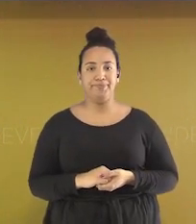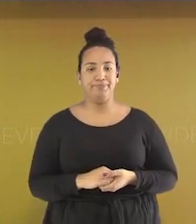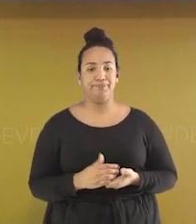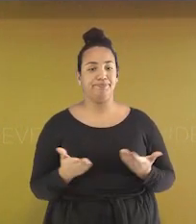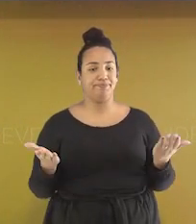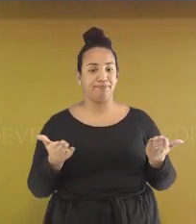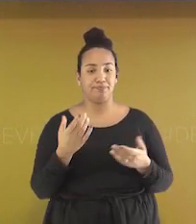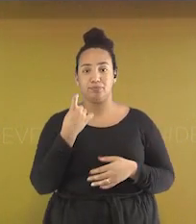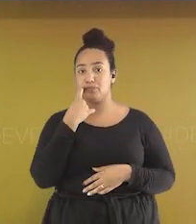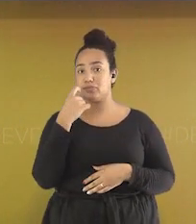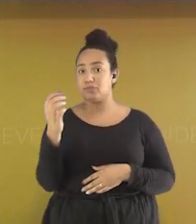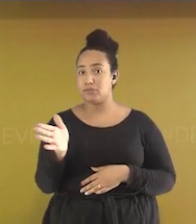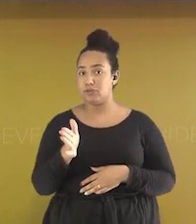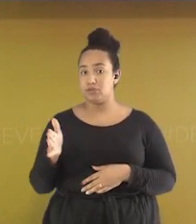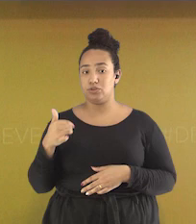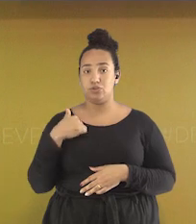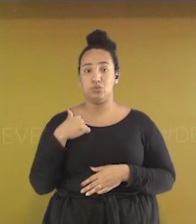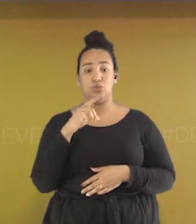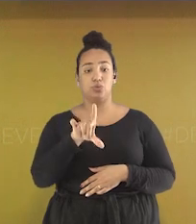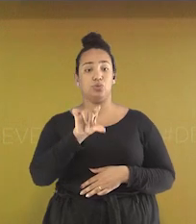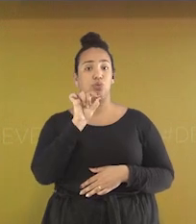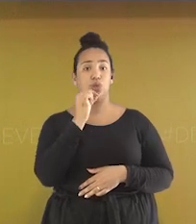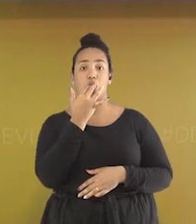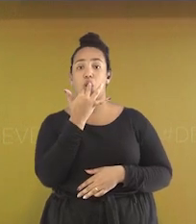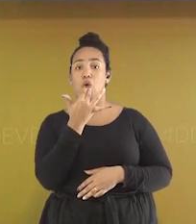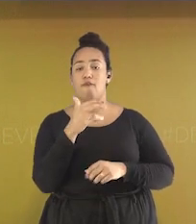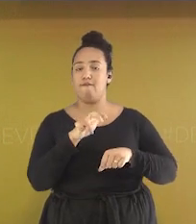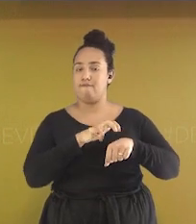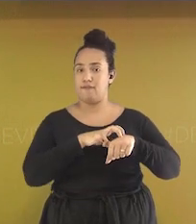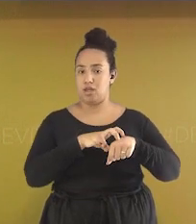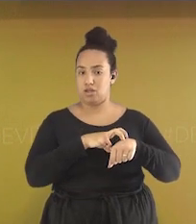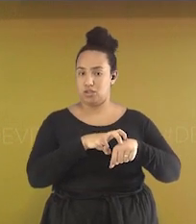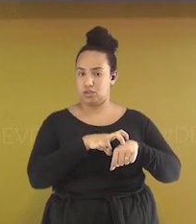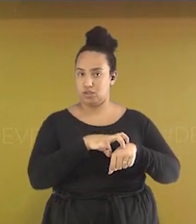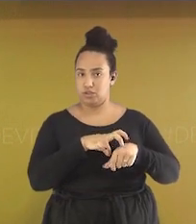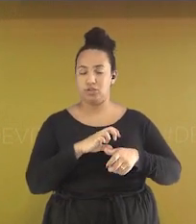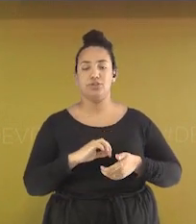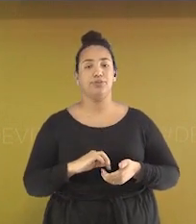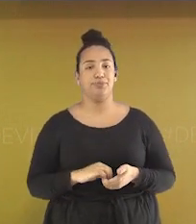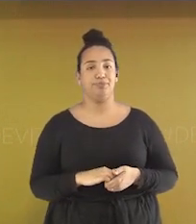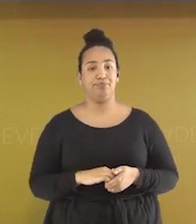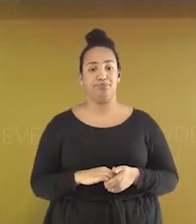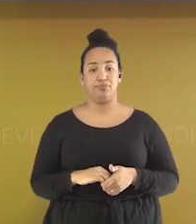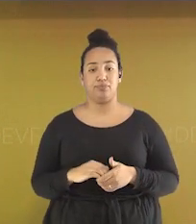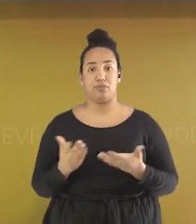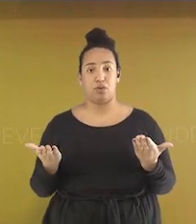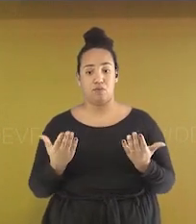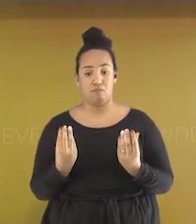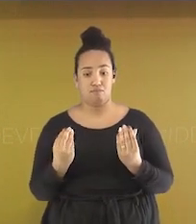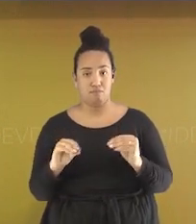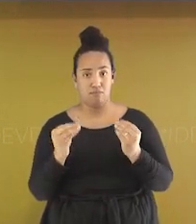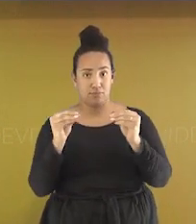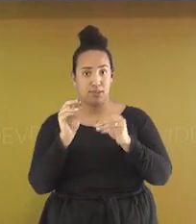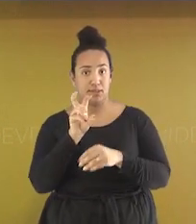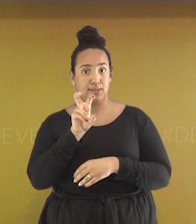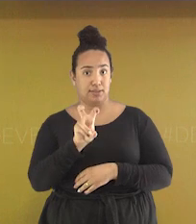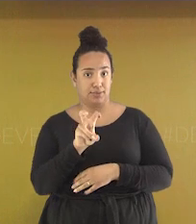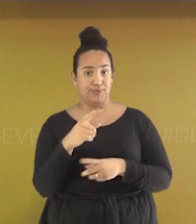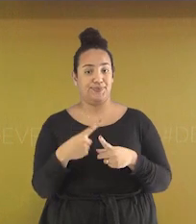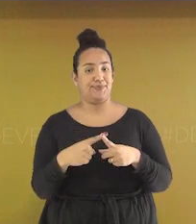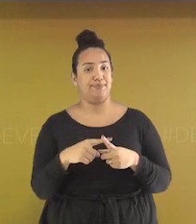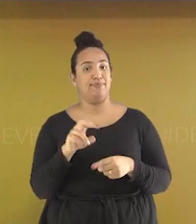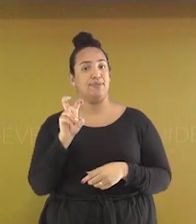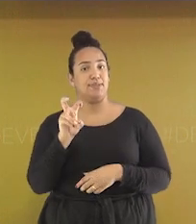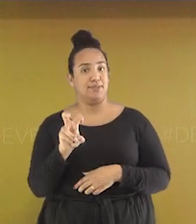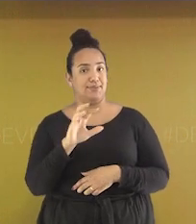Agora, para os peixes, eu escolhi a cor verde. E vamos adicionar 5 quadradinhos verdes, já que